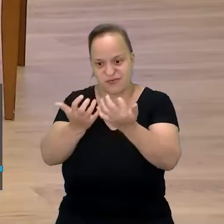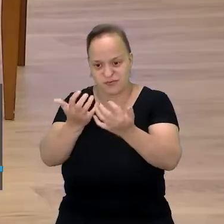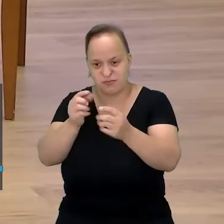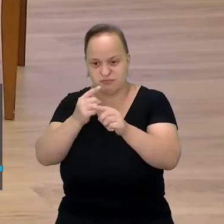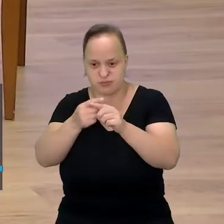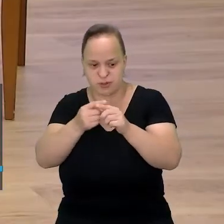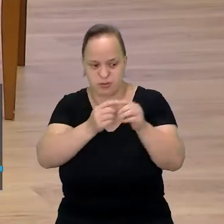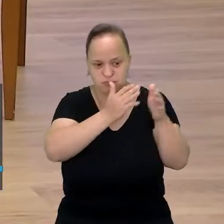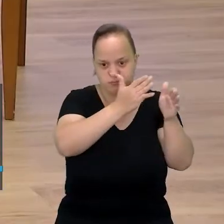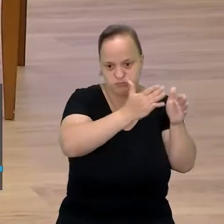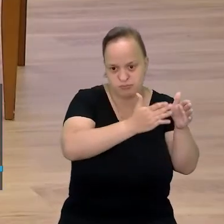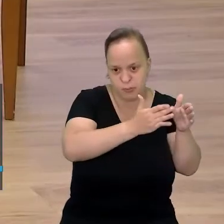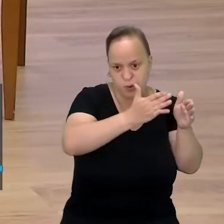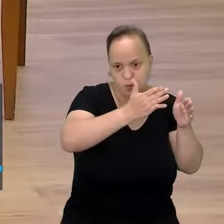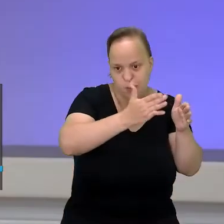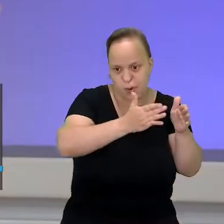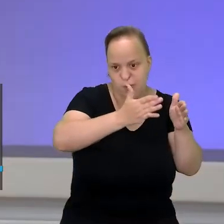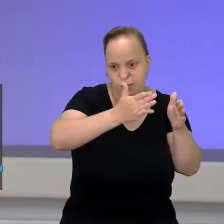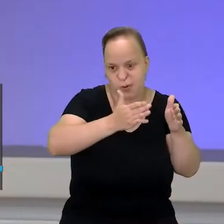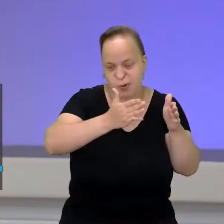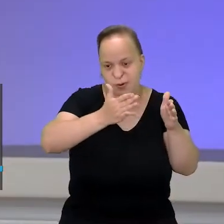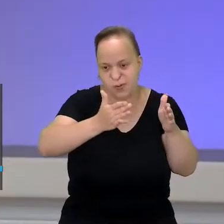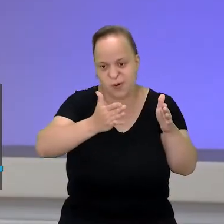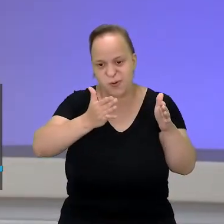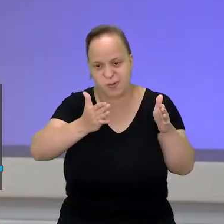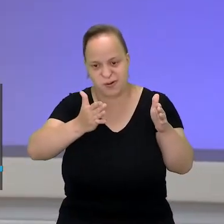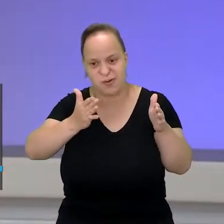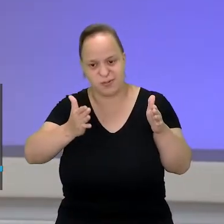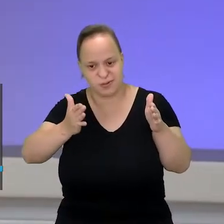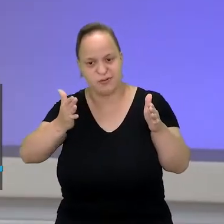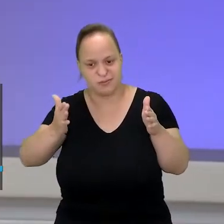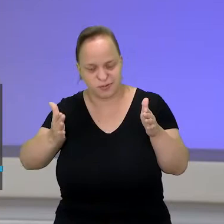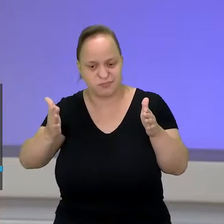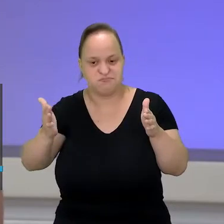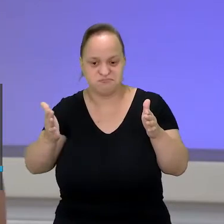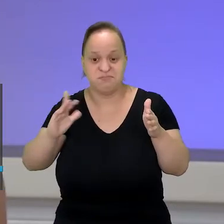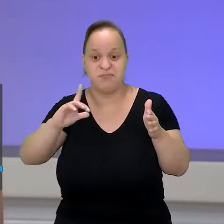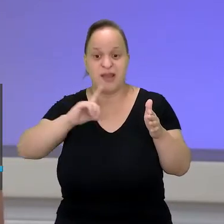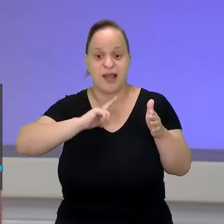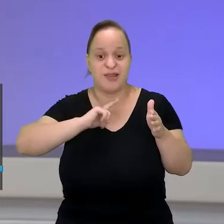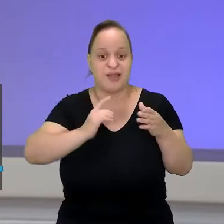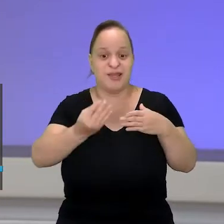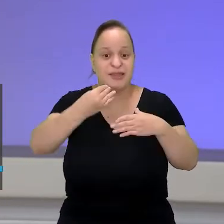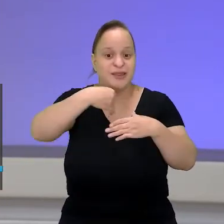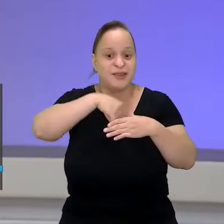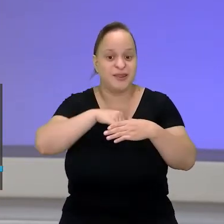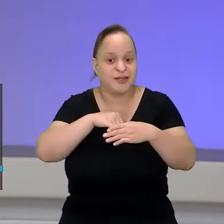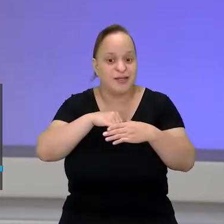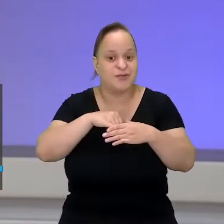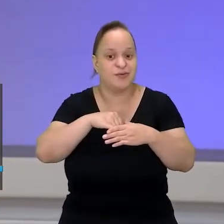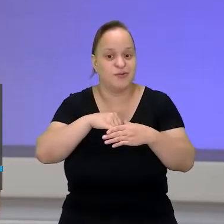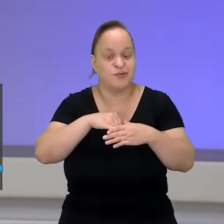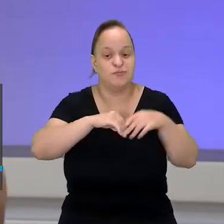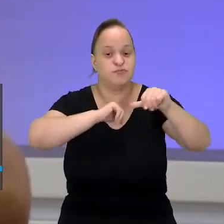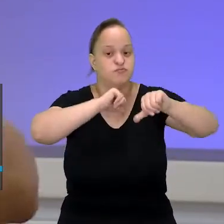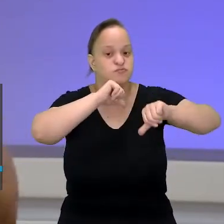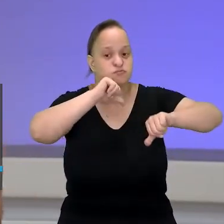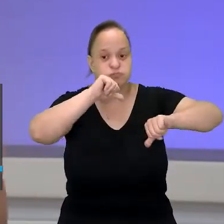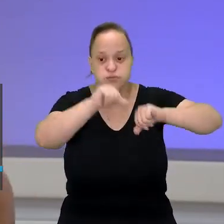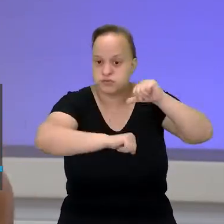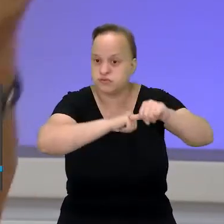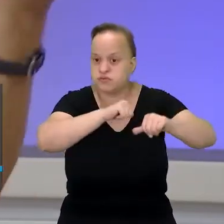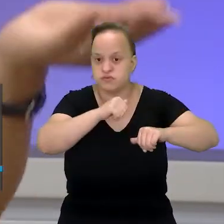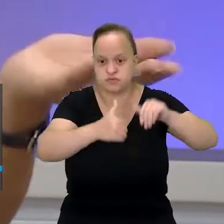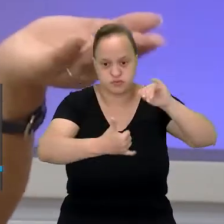certo? Então, dentro desse processo, você começou a ter o quê? Uma transformação química